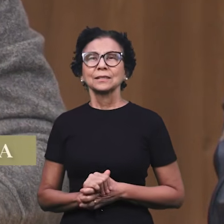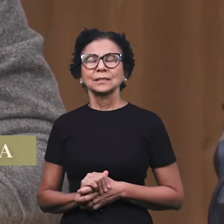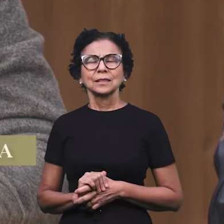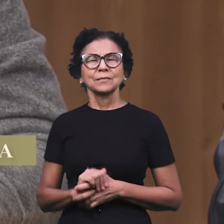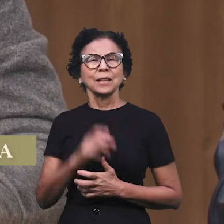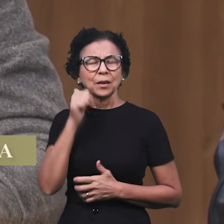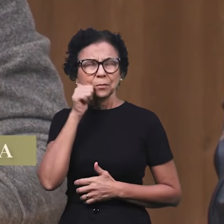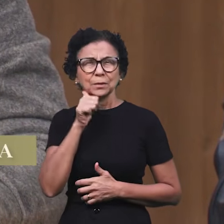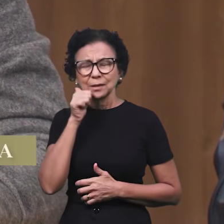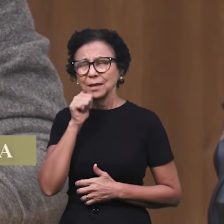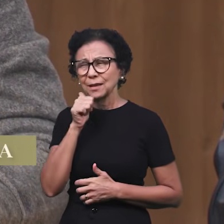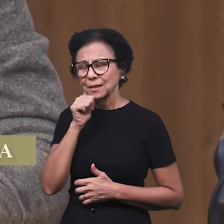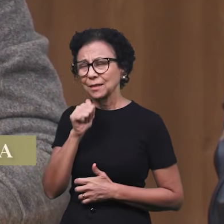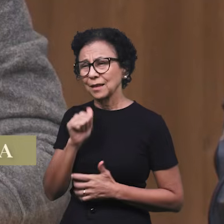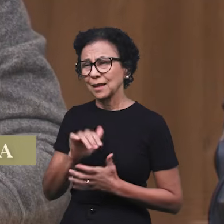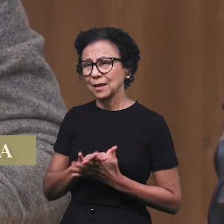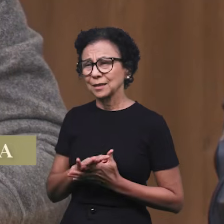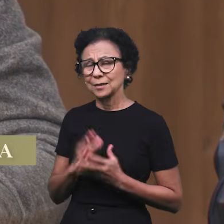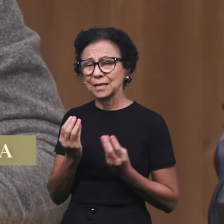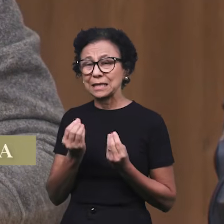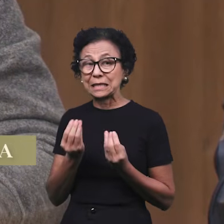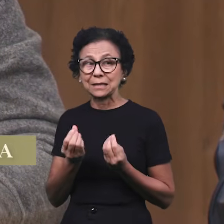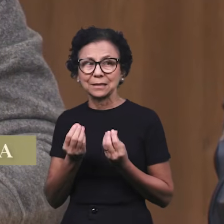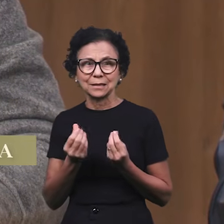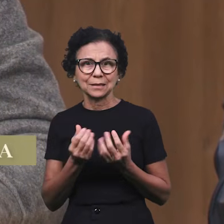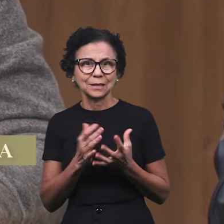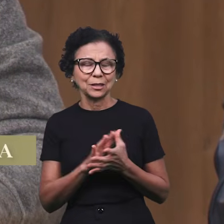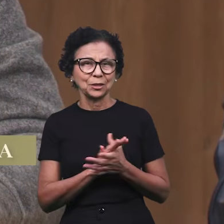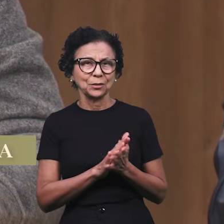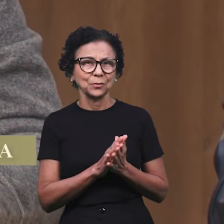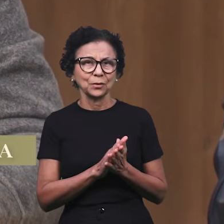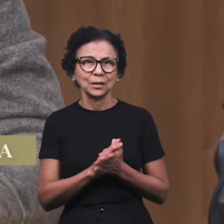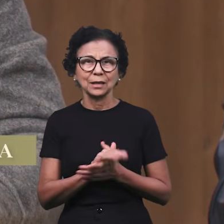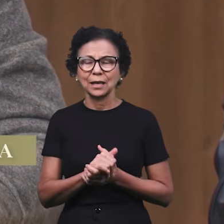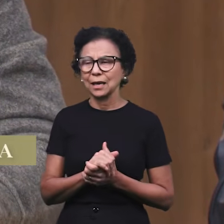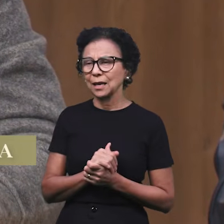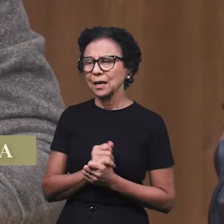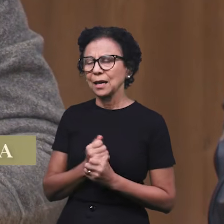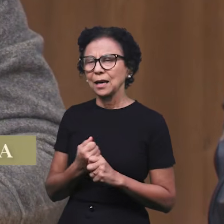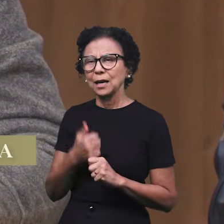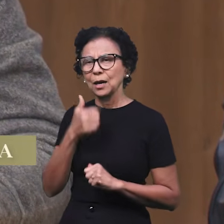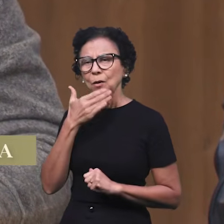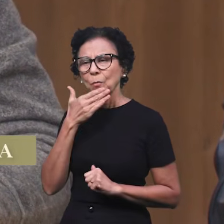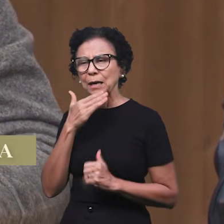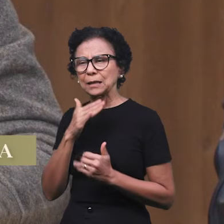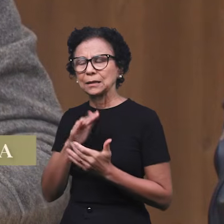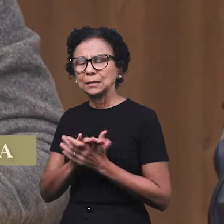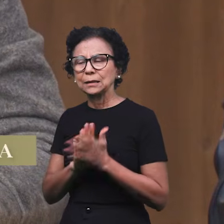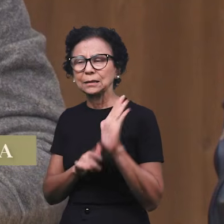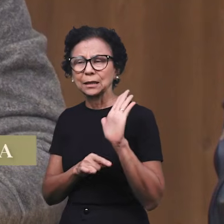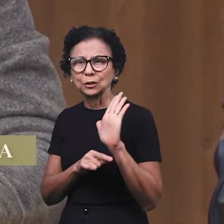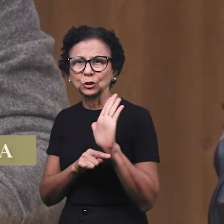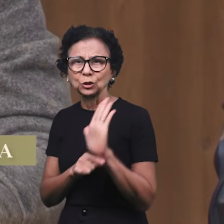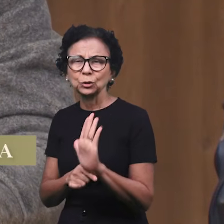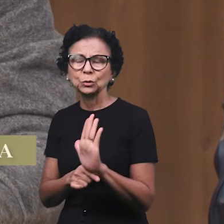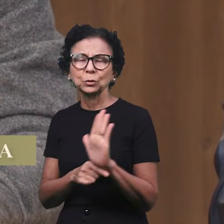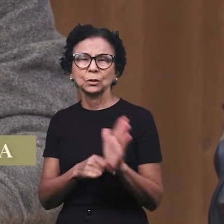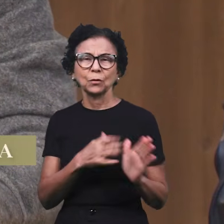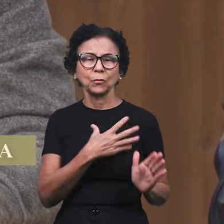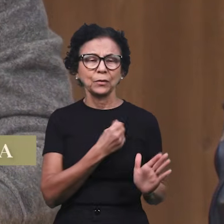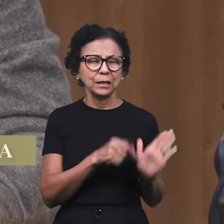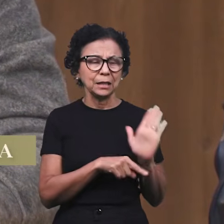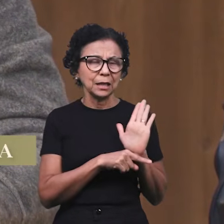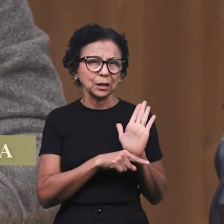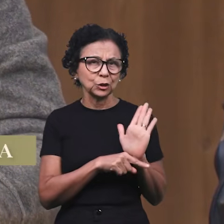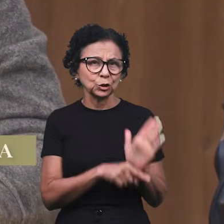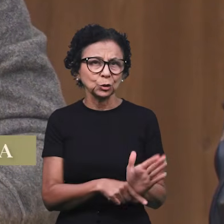para o marido, para o filho, às vezes ainda Glória a sobra Jesus. um valor ali, ela consegue fazer algo para si, Sim. algo